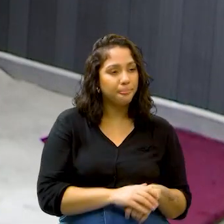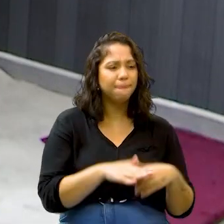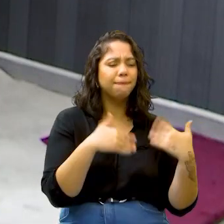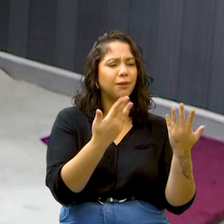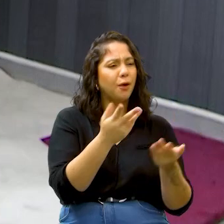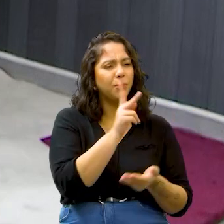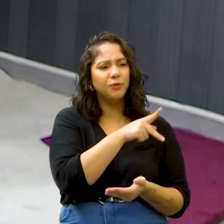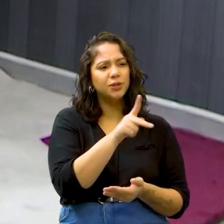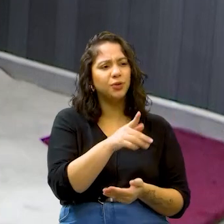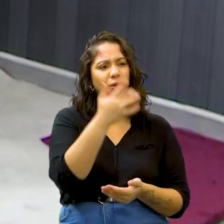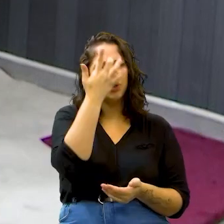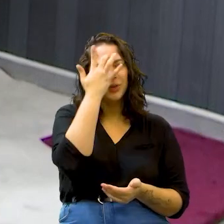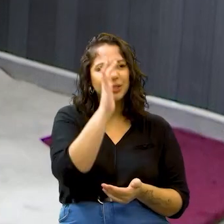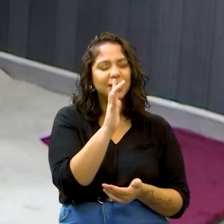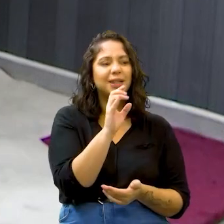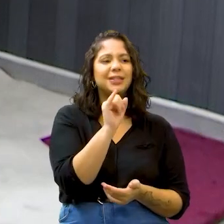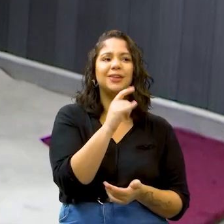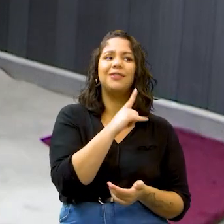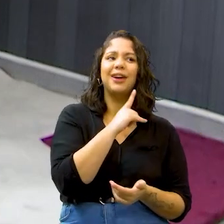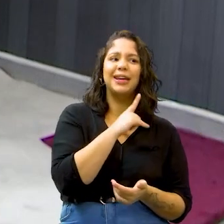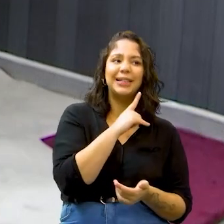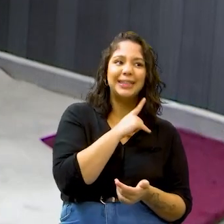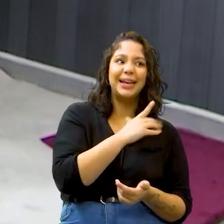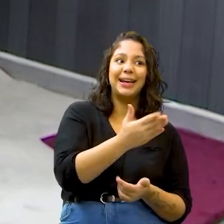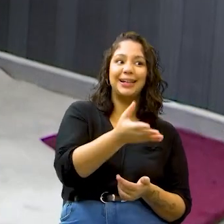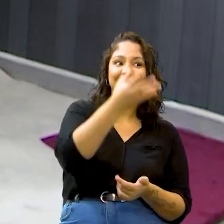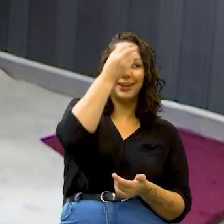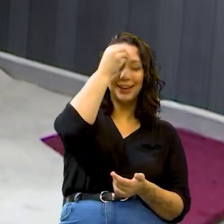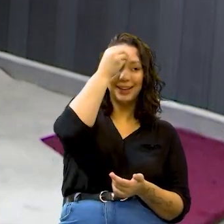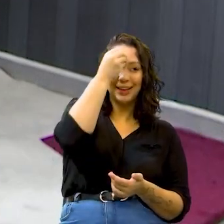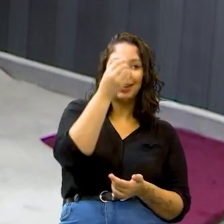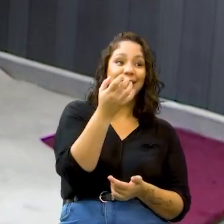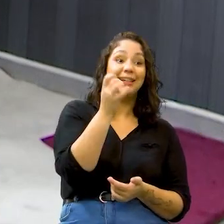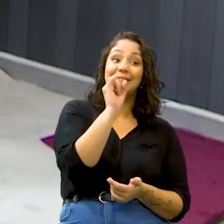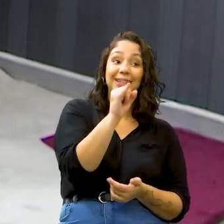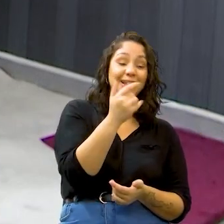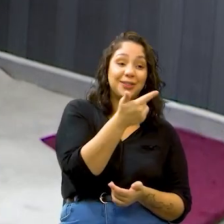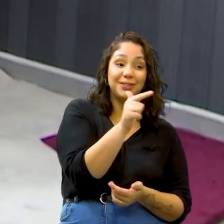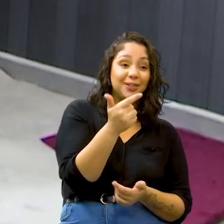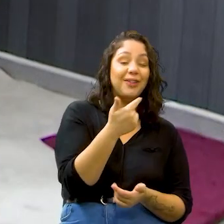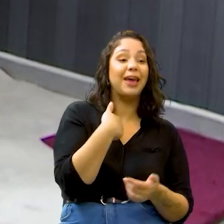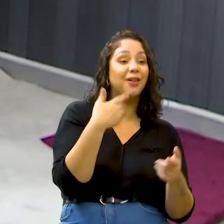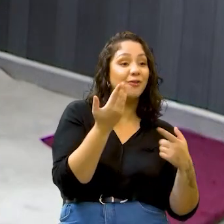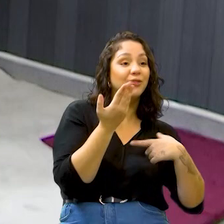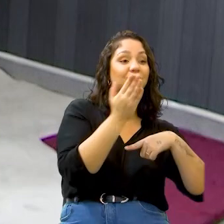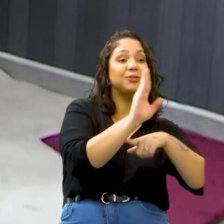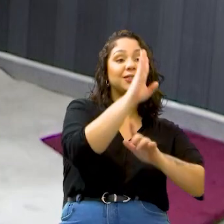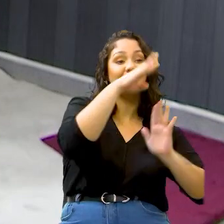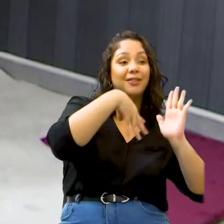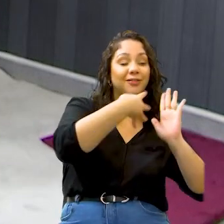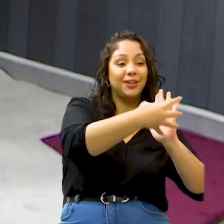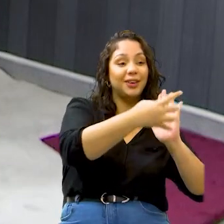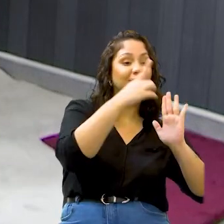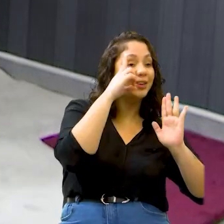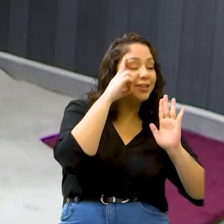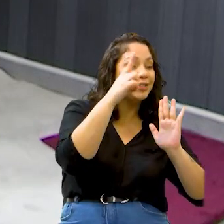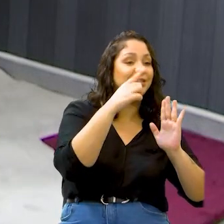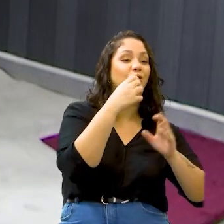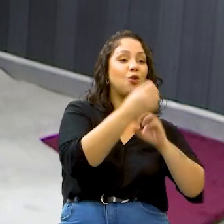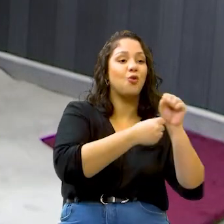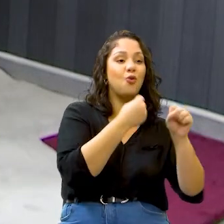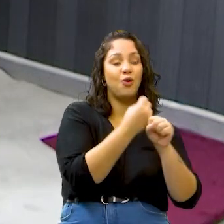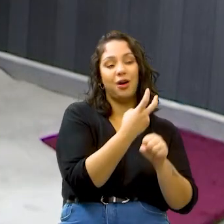bom professora eu não sei se você vai saber de cor mas se não souber eu vou te ajudando não é o calendário do vestibular